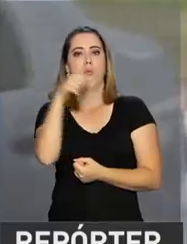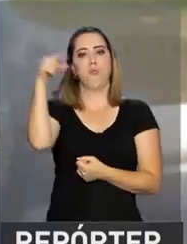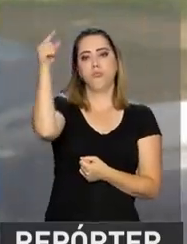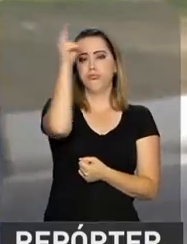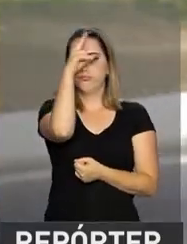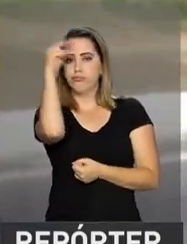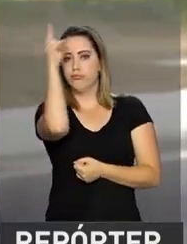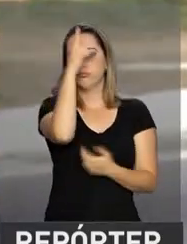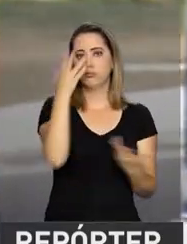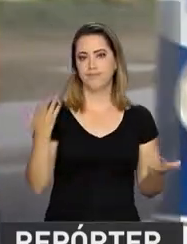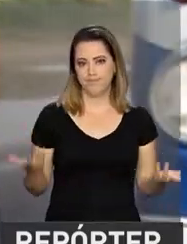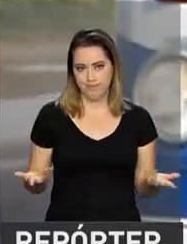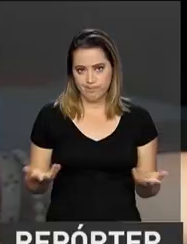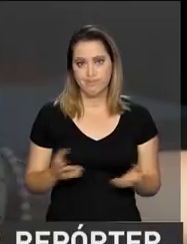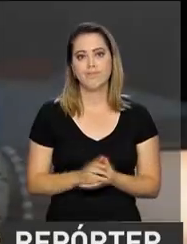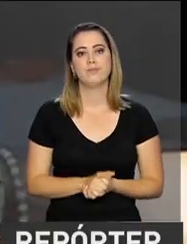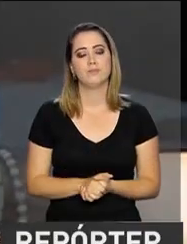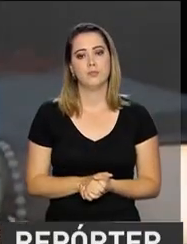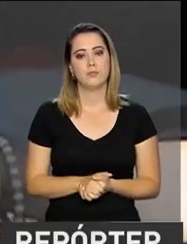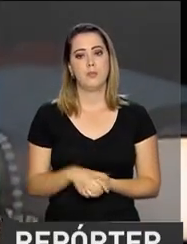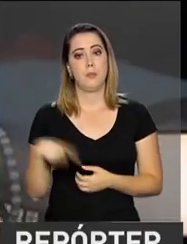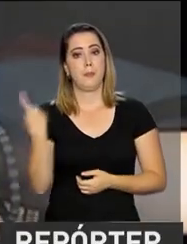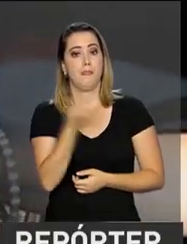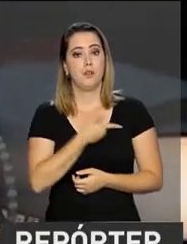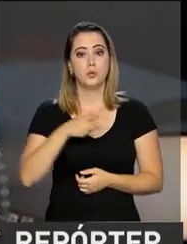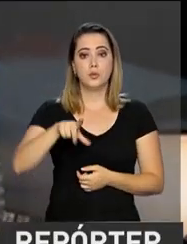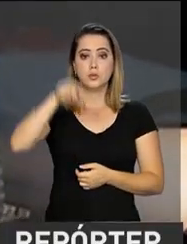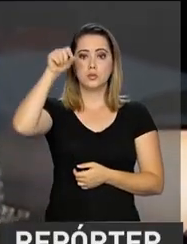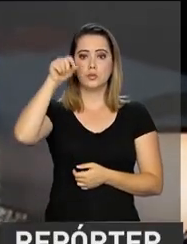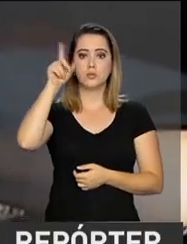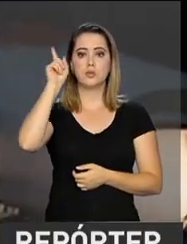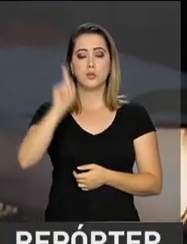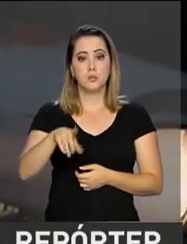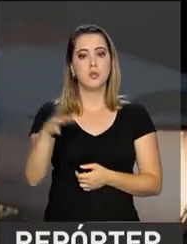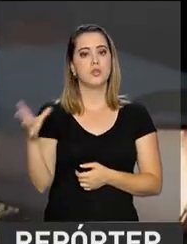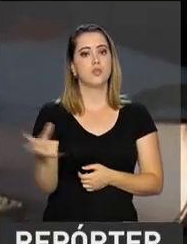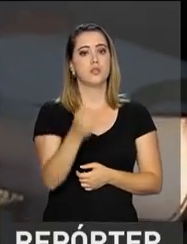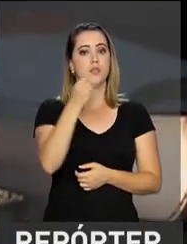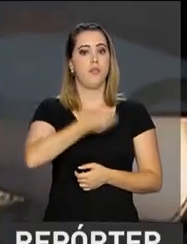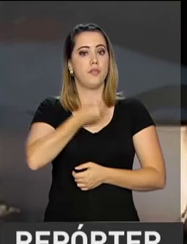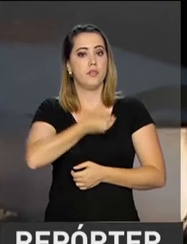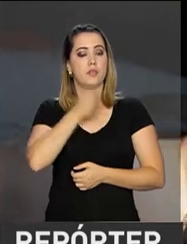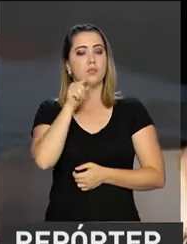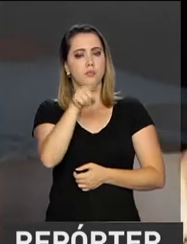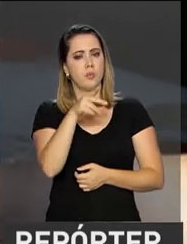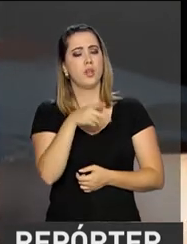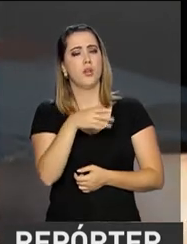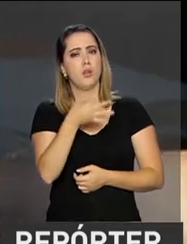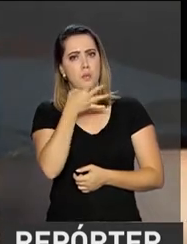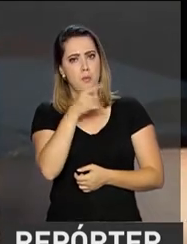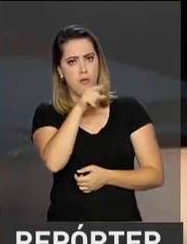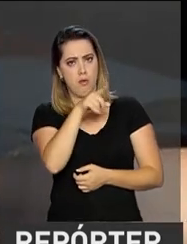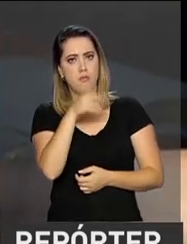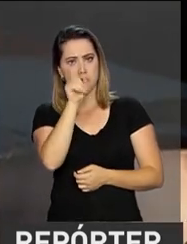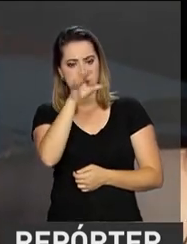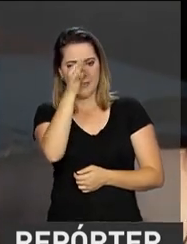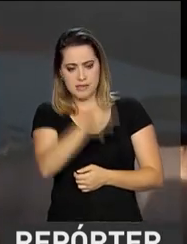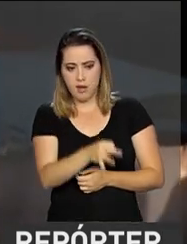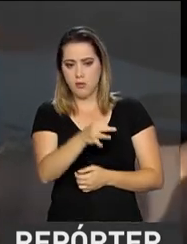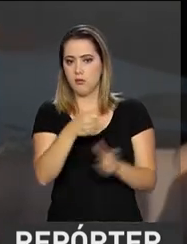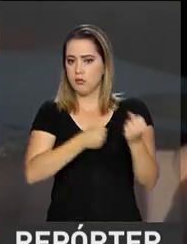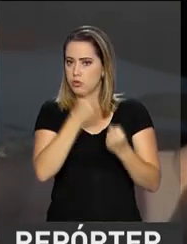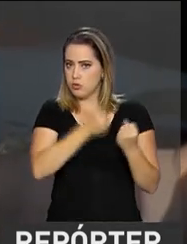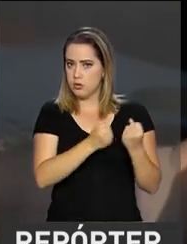consumir bebidas alcoólicas. Nossas decisões, nossas escolhas podem salvar vidas. A senhora acha que a senhora faz as escolhas certas no